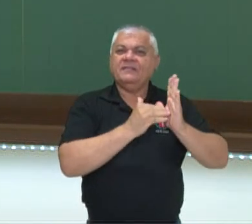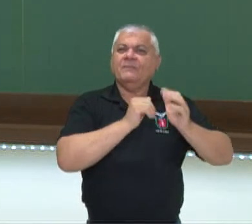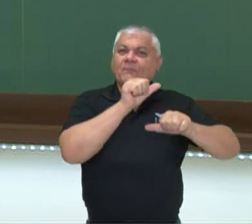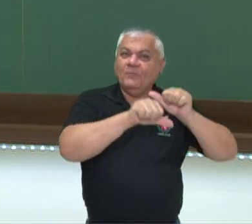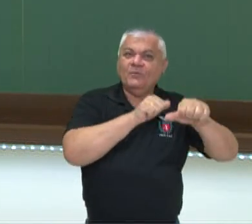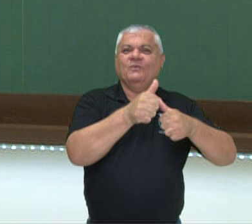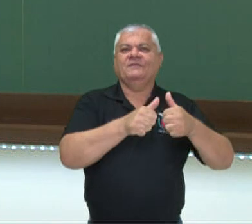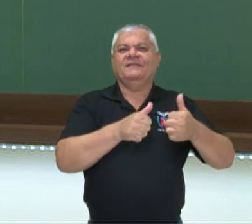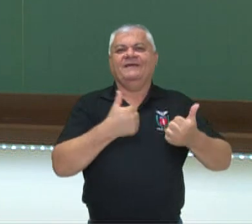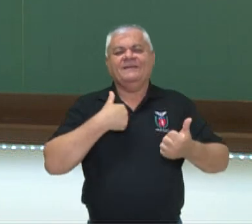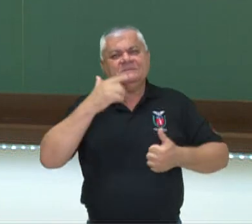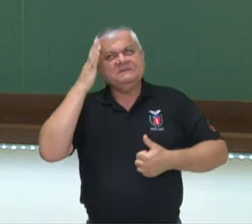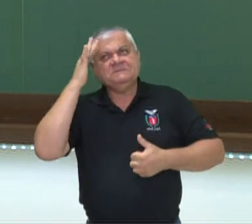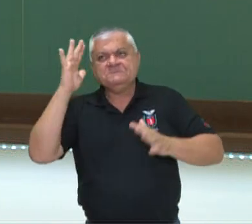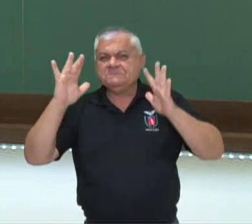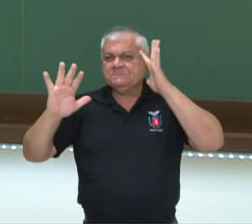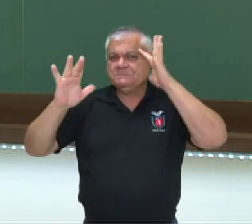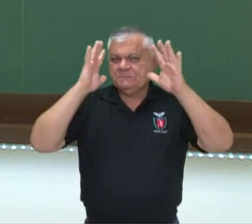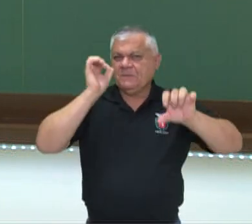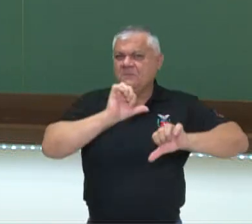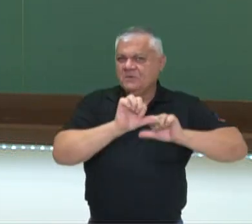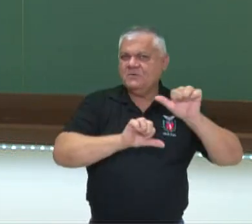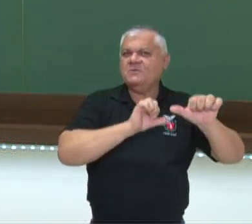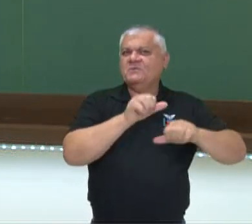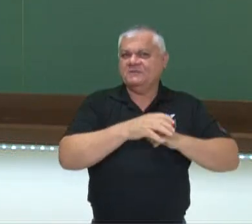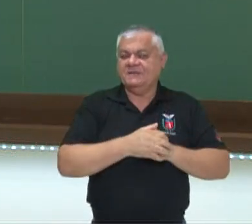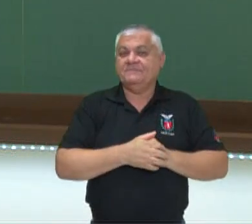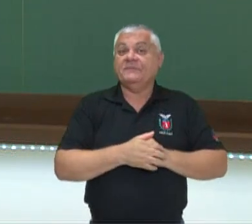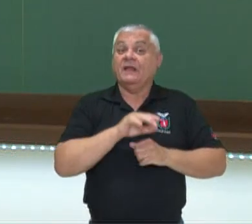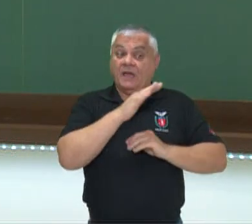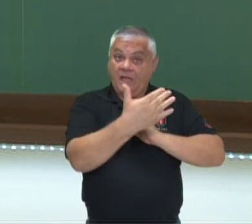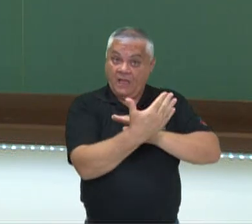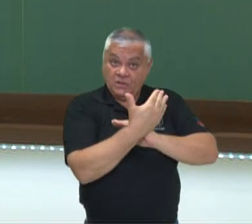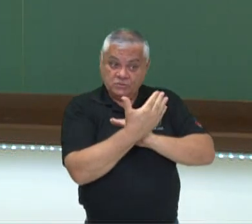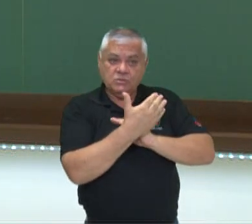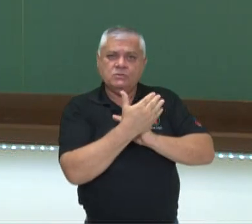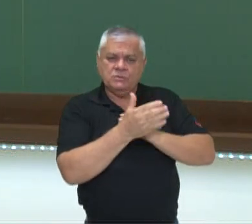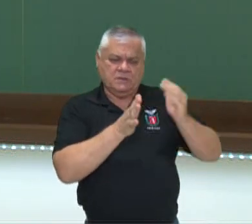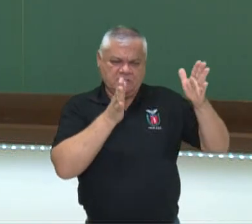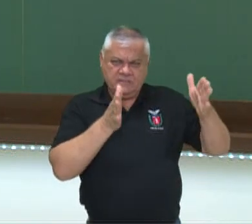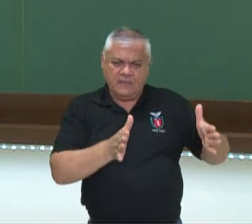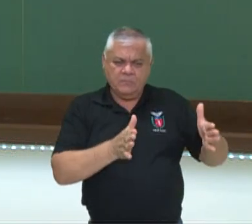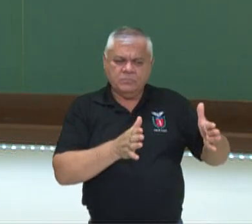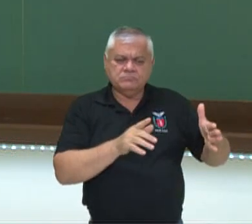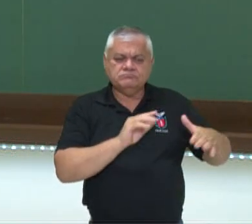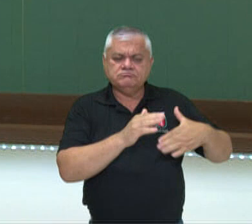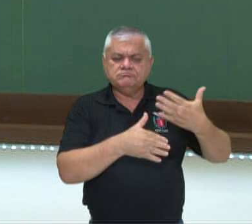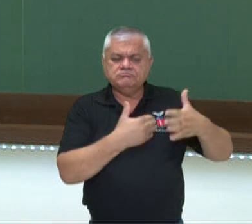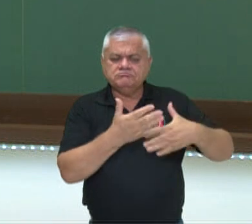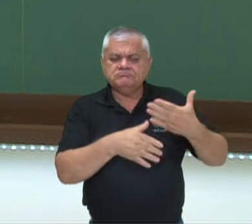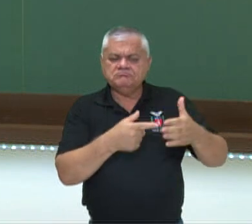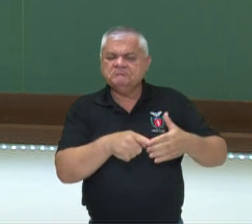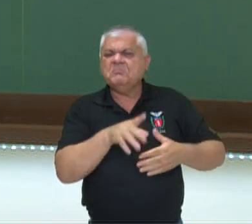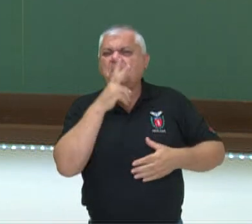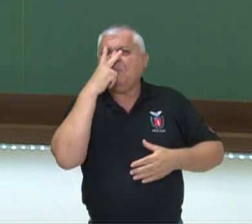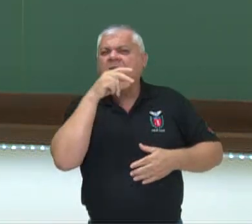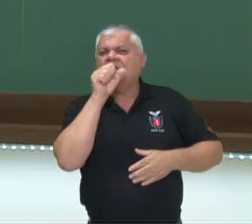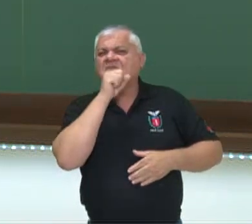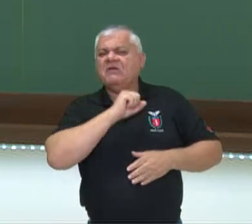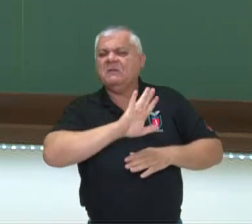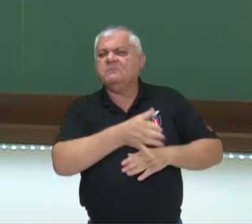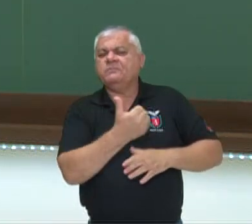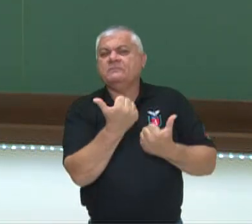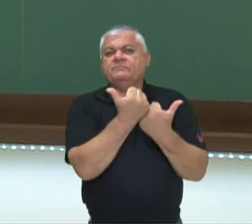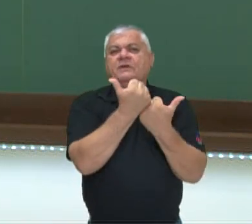sendo repensadas de tempos em tempos. Elas servem durante um espaço de tempo e depois elas podem ser substituídas